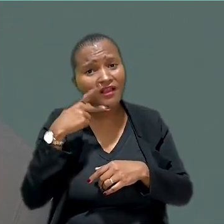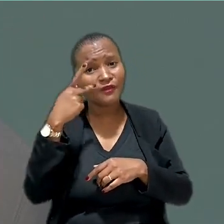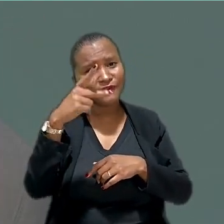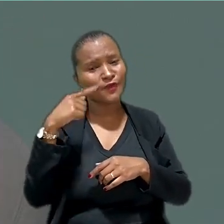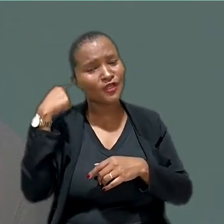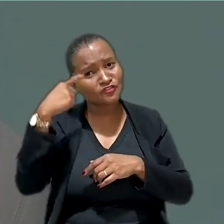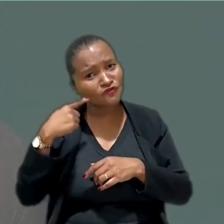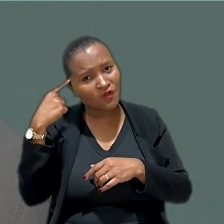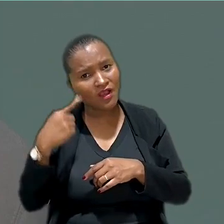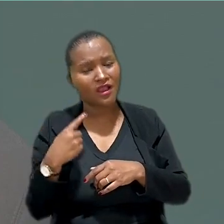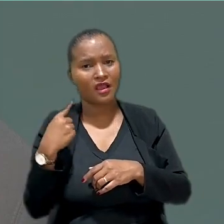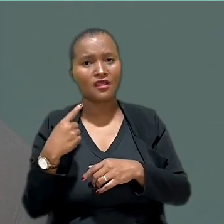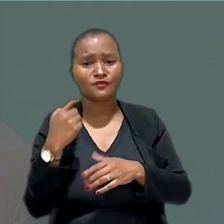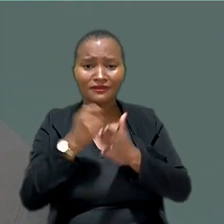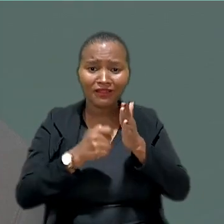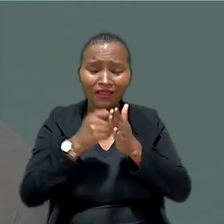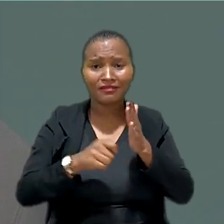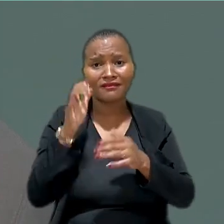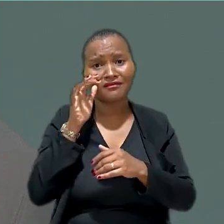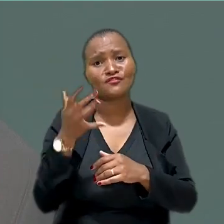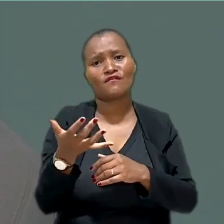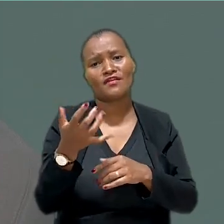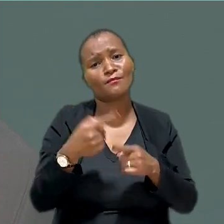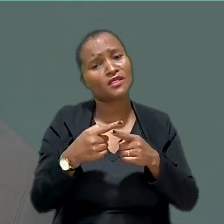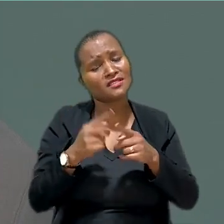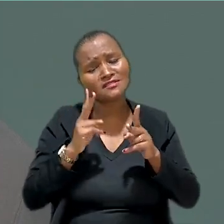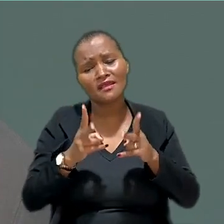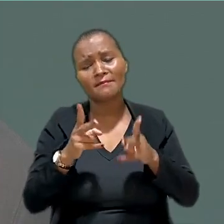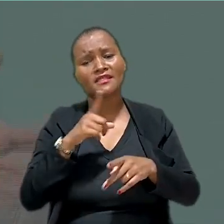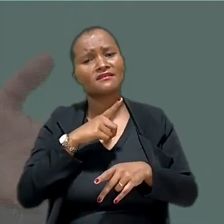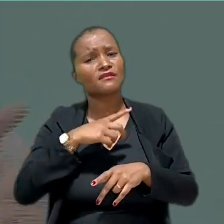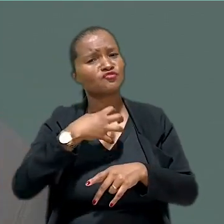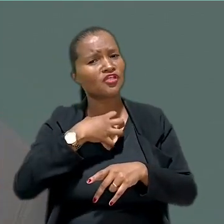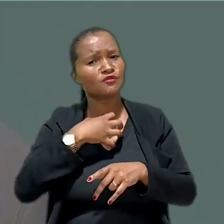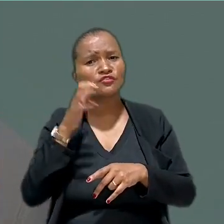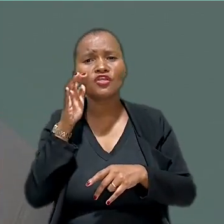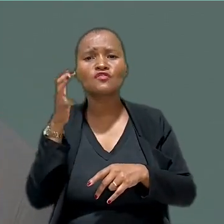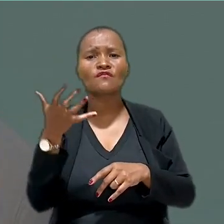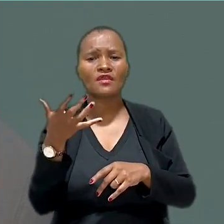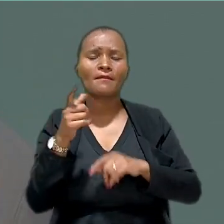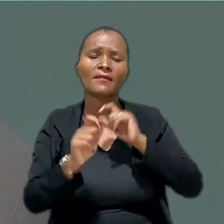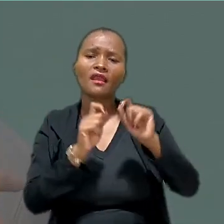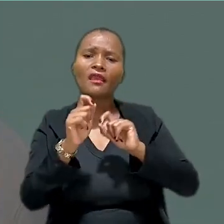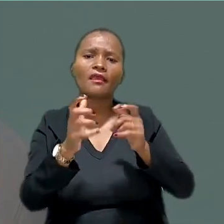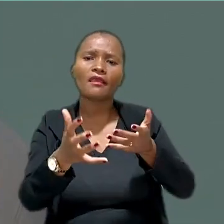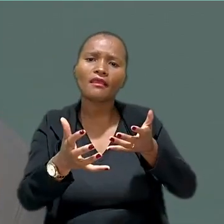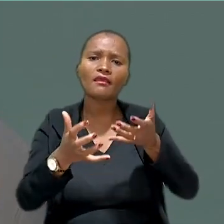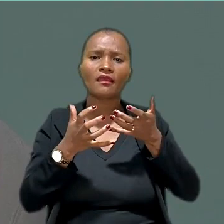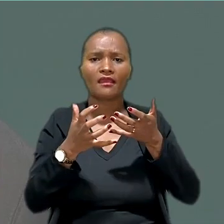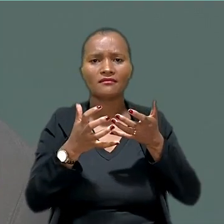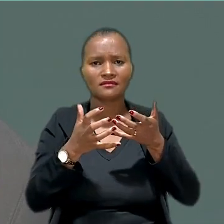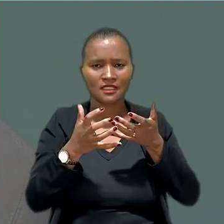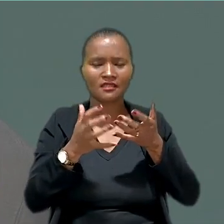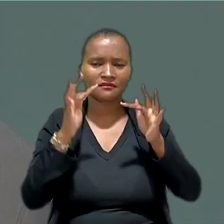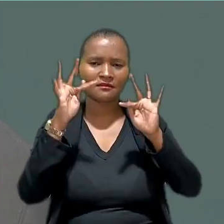advogado, procure, enfim, tentar resolver, porque há sempre uma forma de tentar resolver para quem quer, enfim,